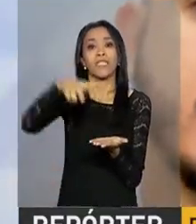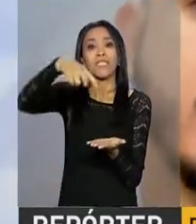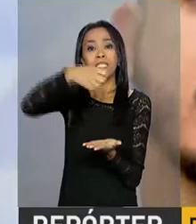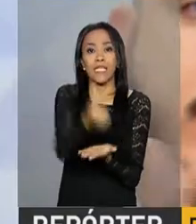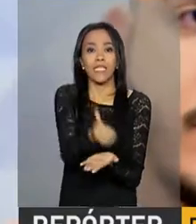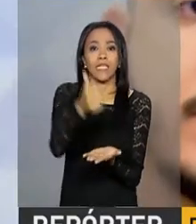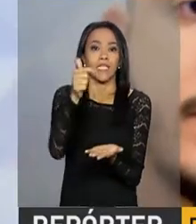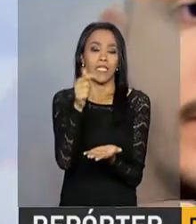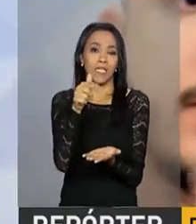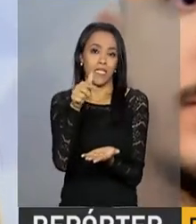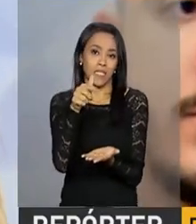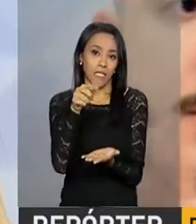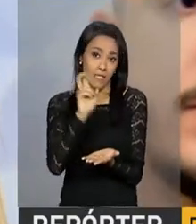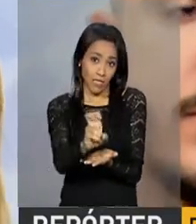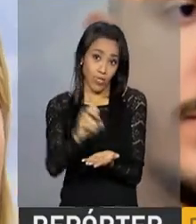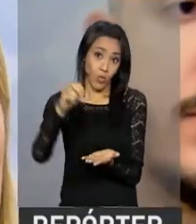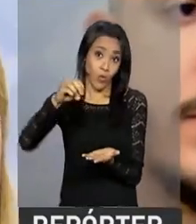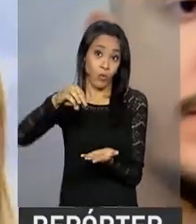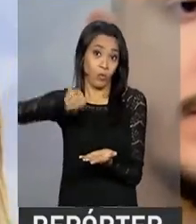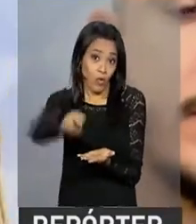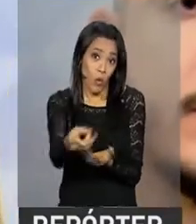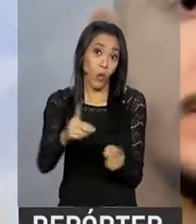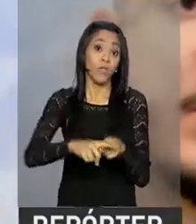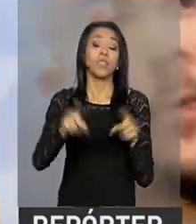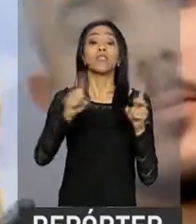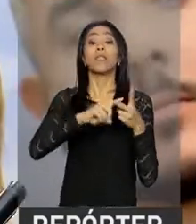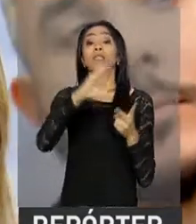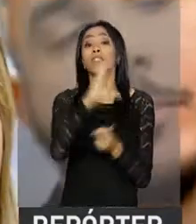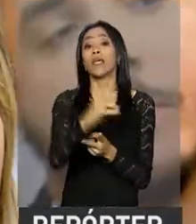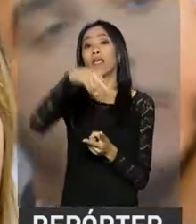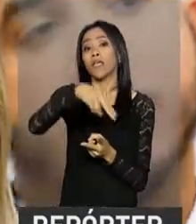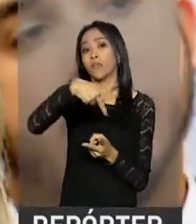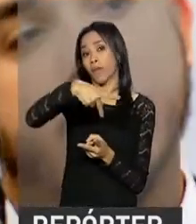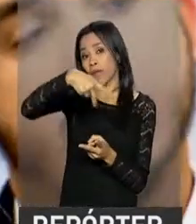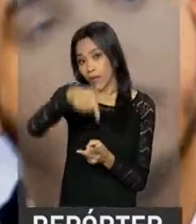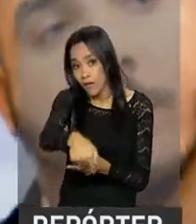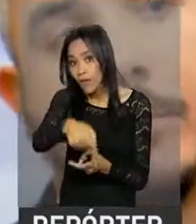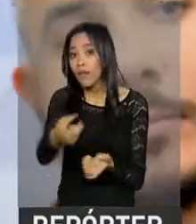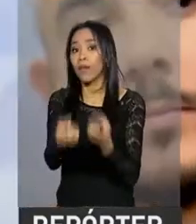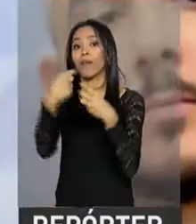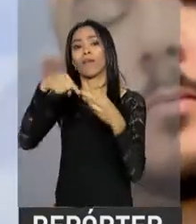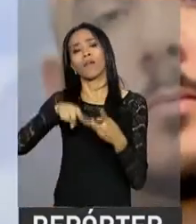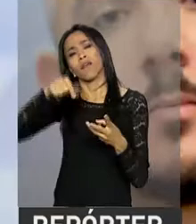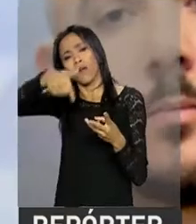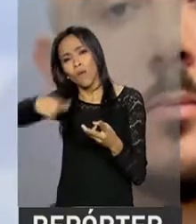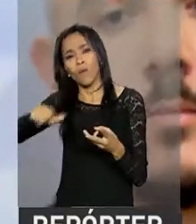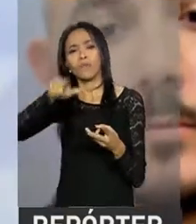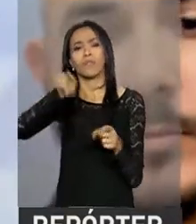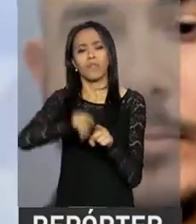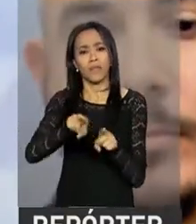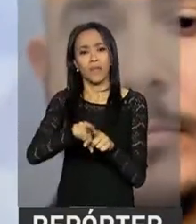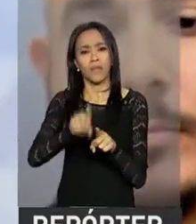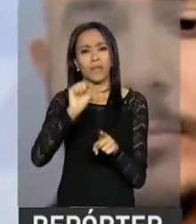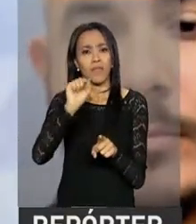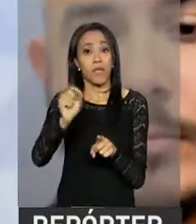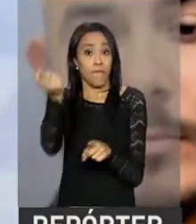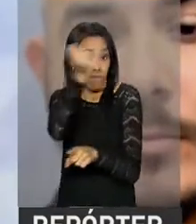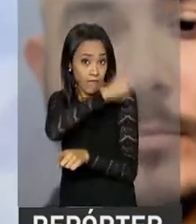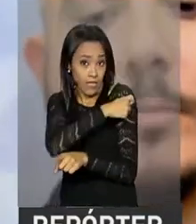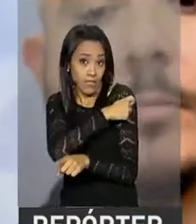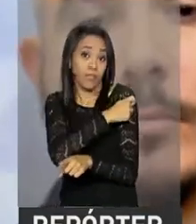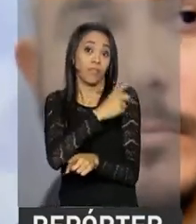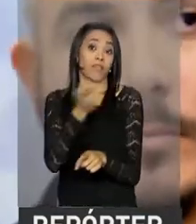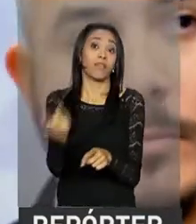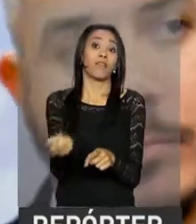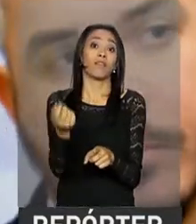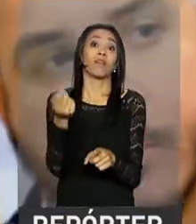milhões, CNPq, Ministério da Saúde, Ministério da Ciência e Tecnologia. Nós tivemos os 100 milhões da vacina da dengue do Ministério da